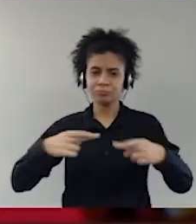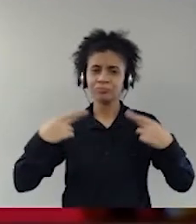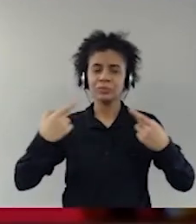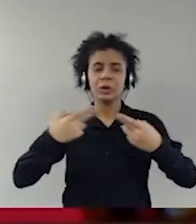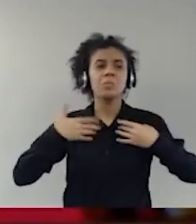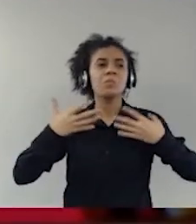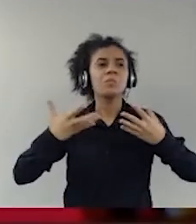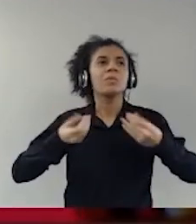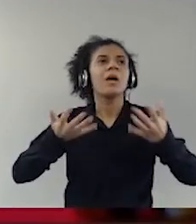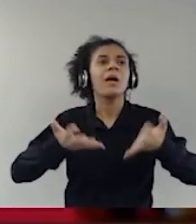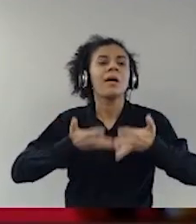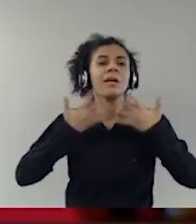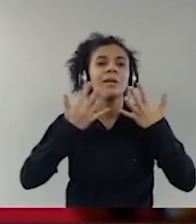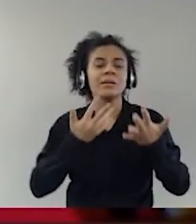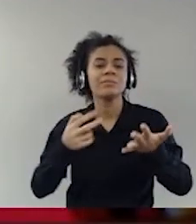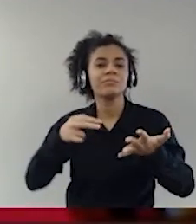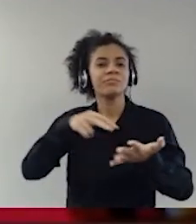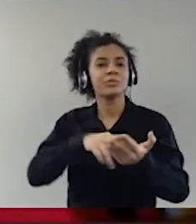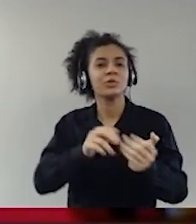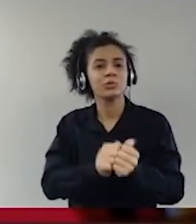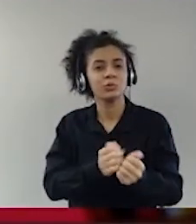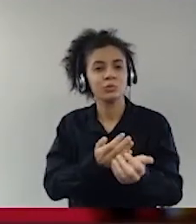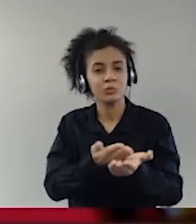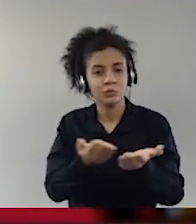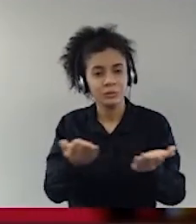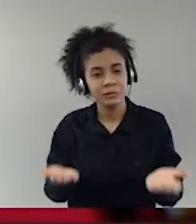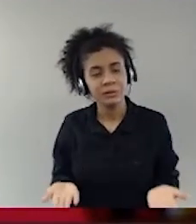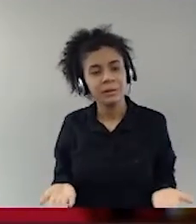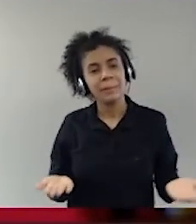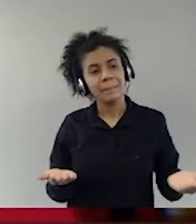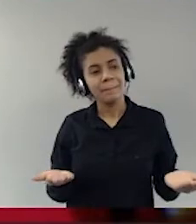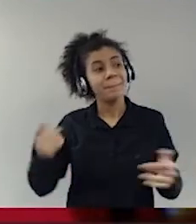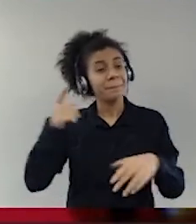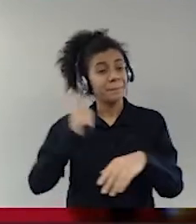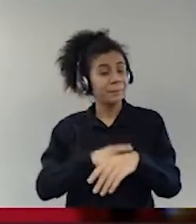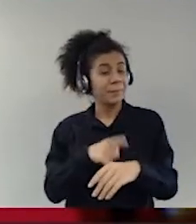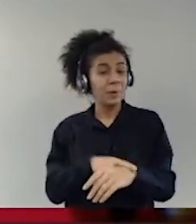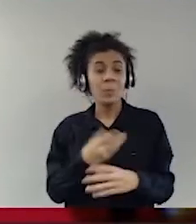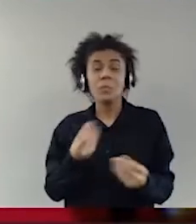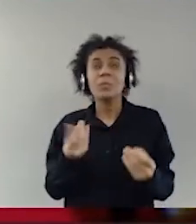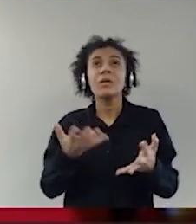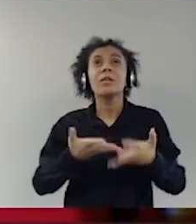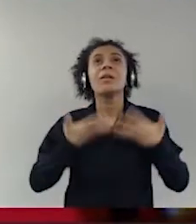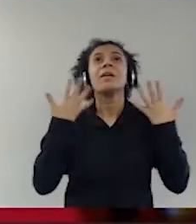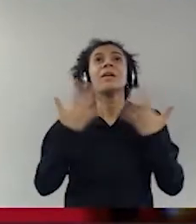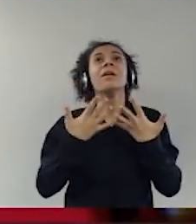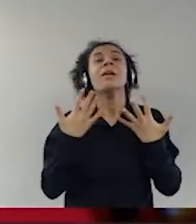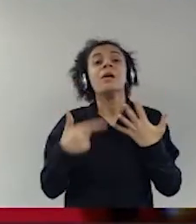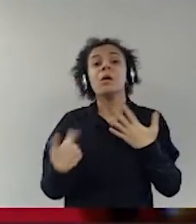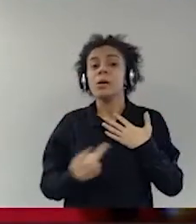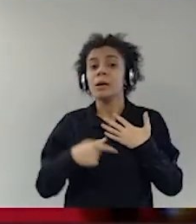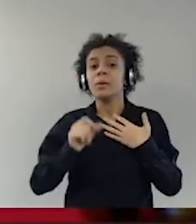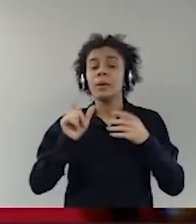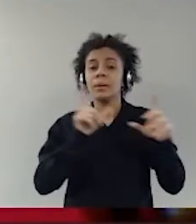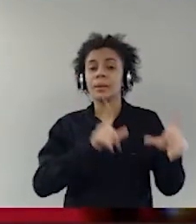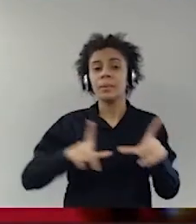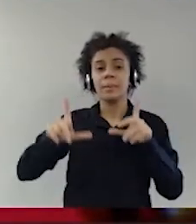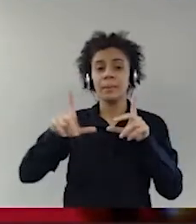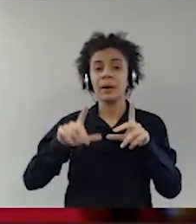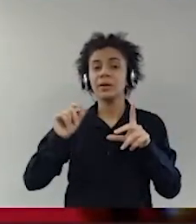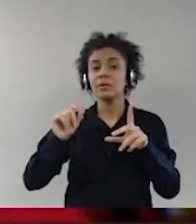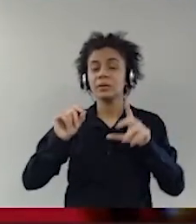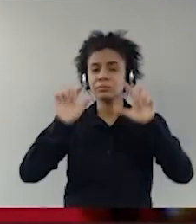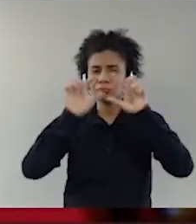muita satisfação em estar com vocês aqui neste momento, muita satisfação em nós termos um painel com